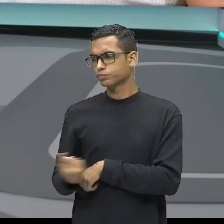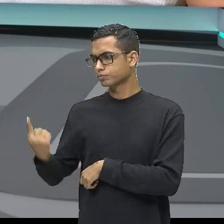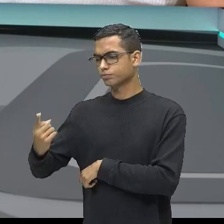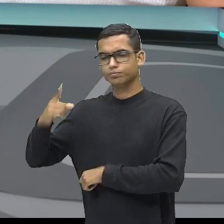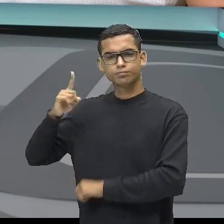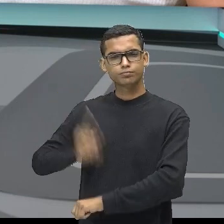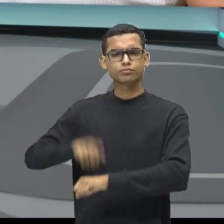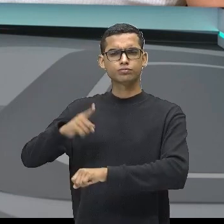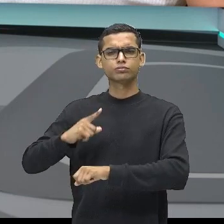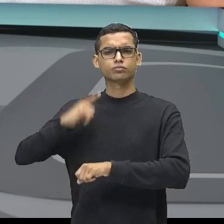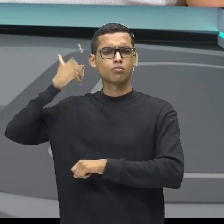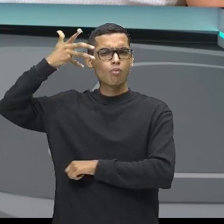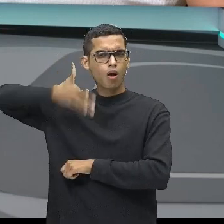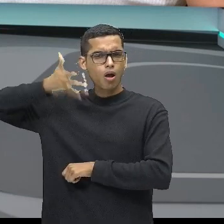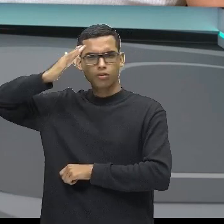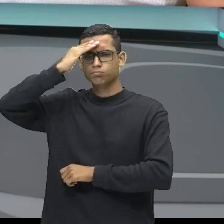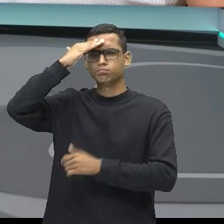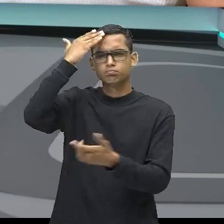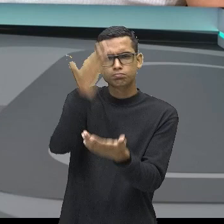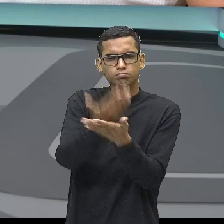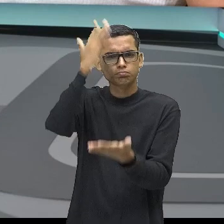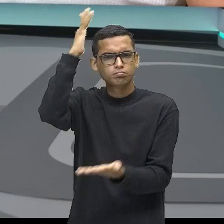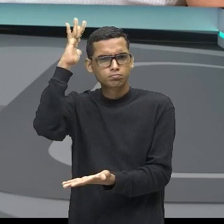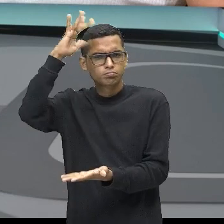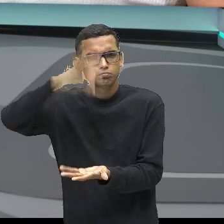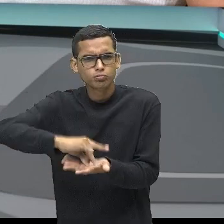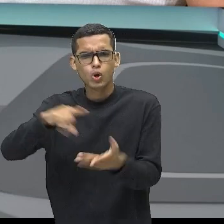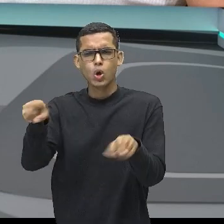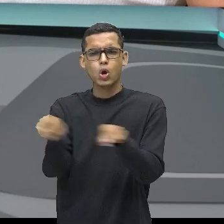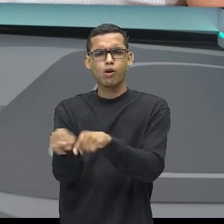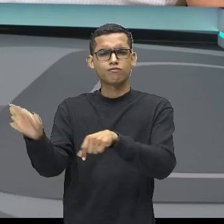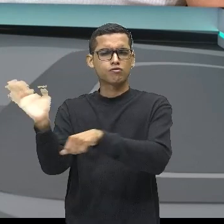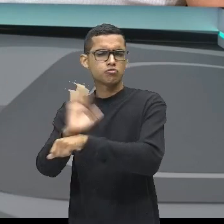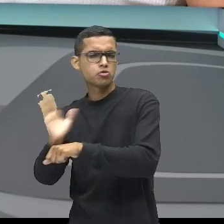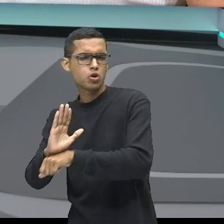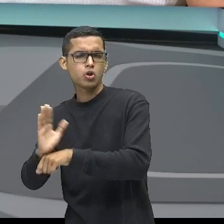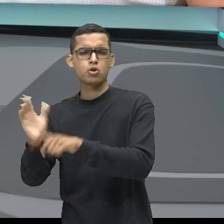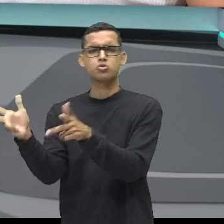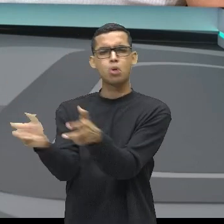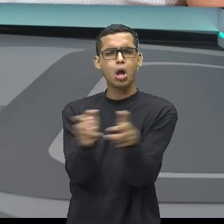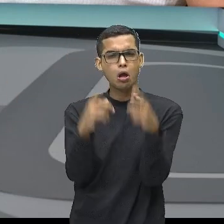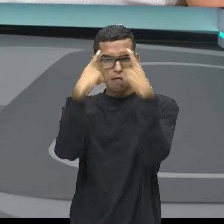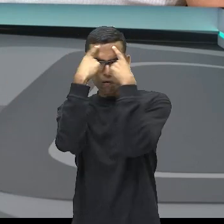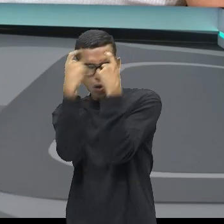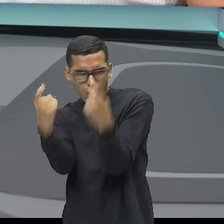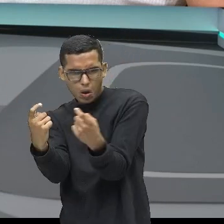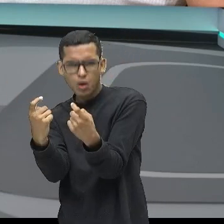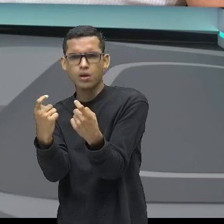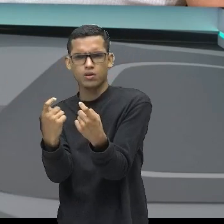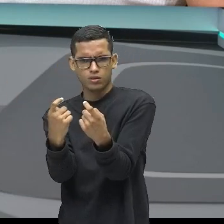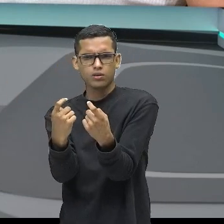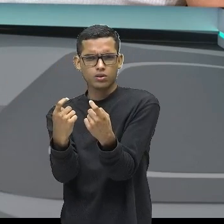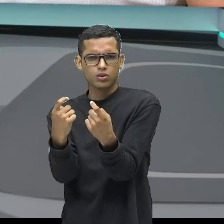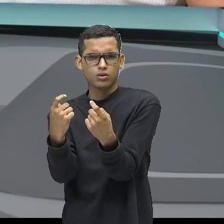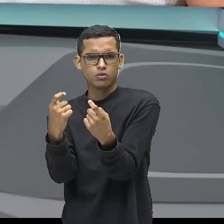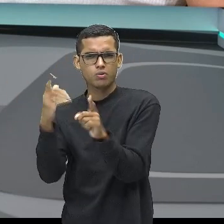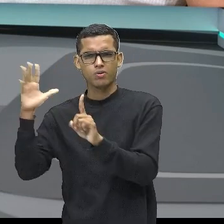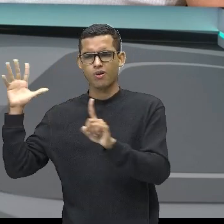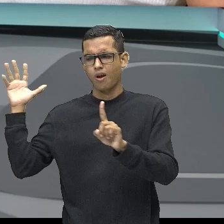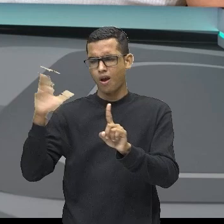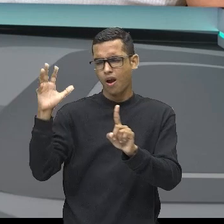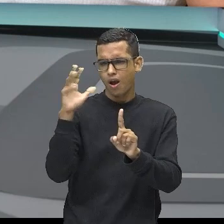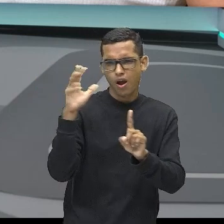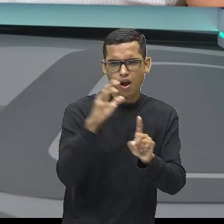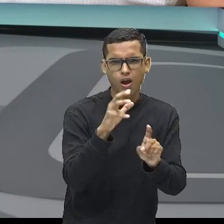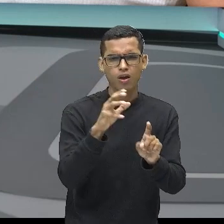ela fala, que ela acredita firmemente que filmes e videogames influenciam, ou seja, com cenas violentas, afetam o